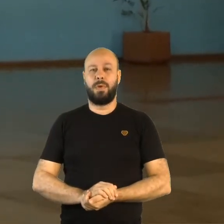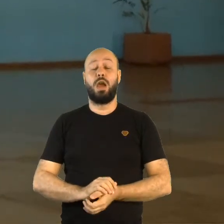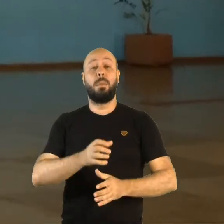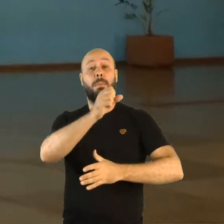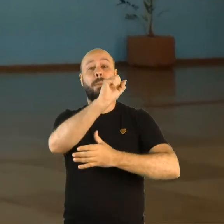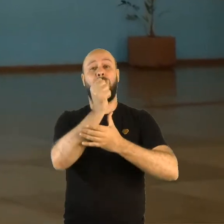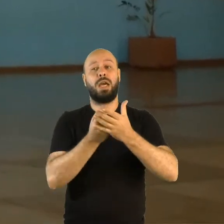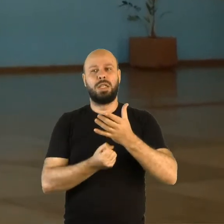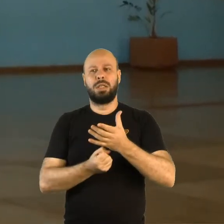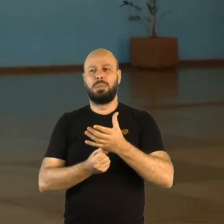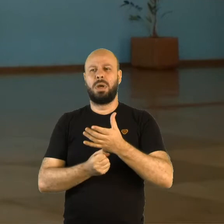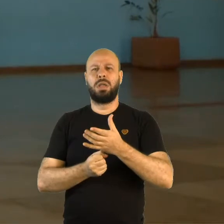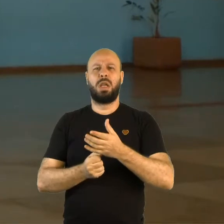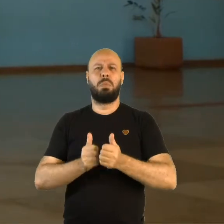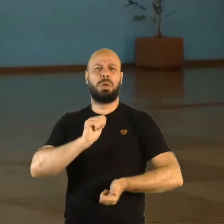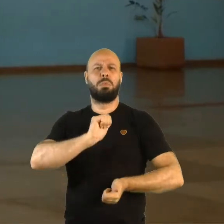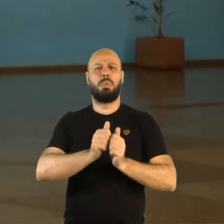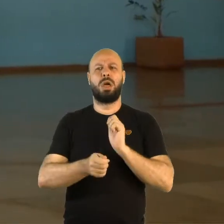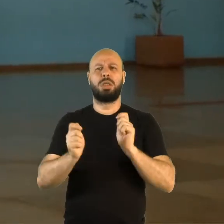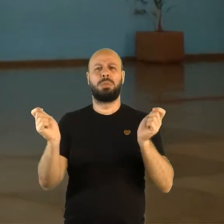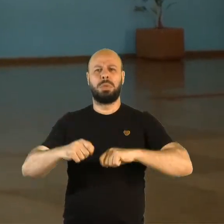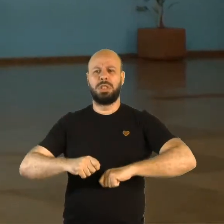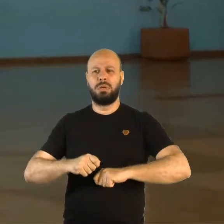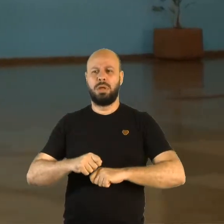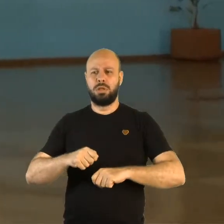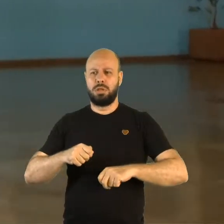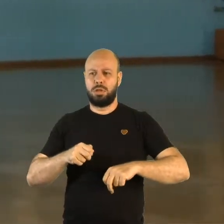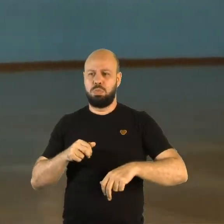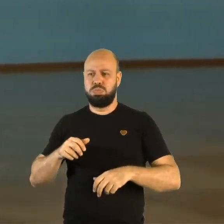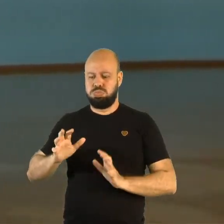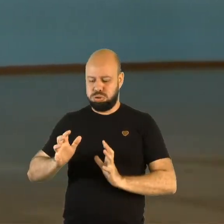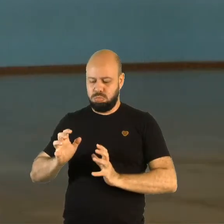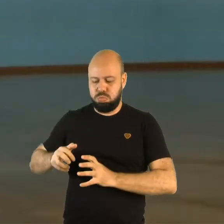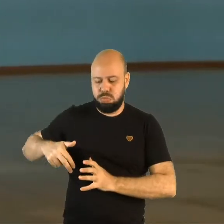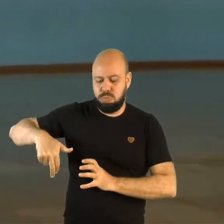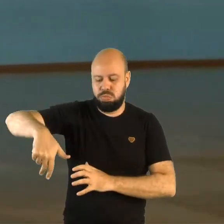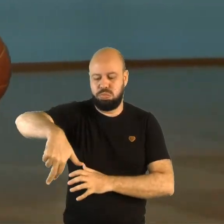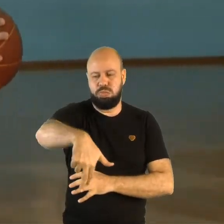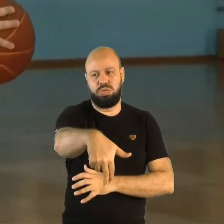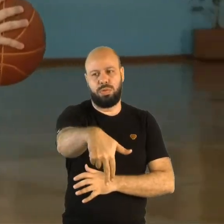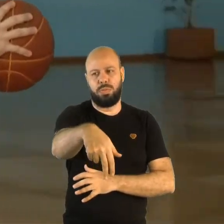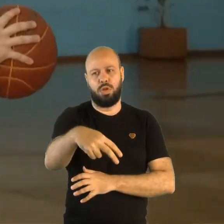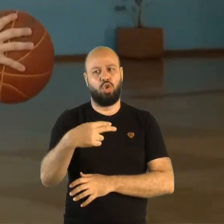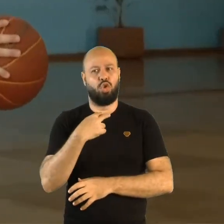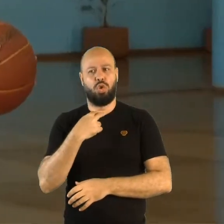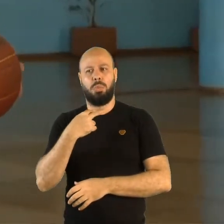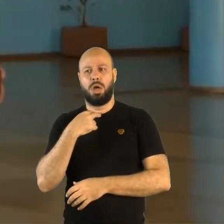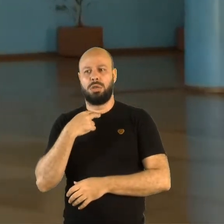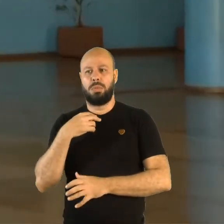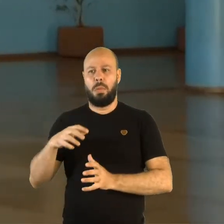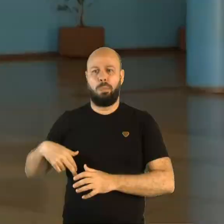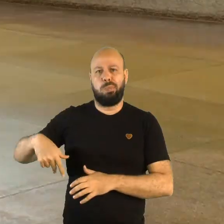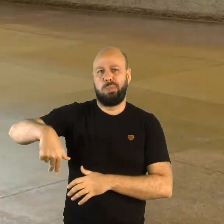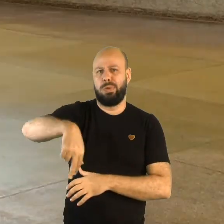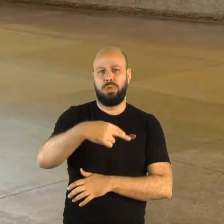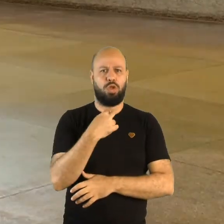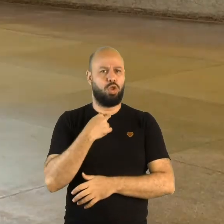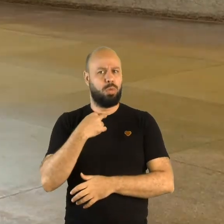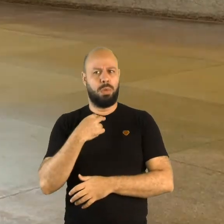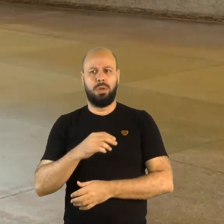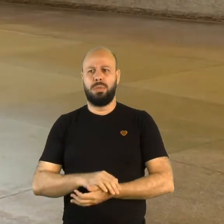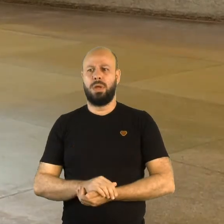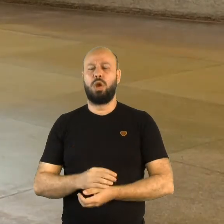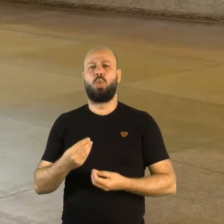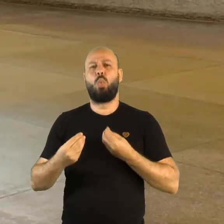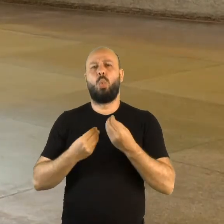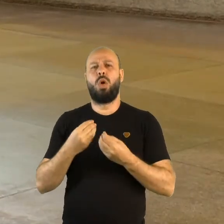basquetebol não é um esporte que permite com Que você ande com a bola na mão é você não pode caminhar com a bola na mão então